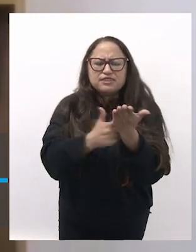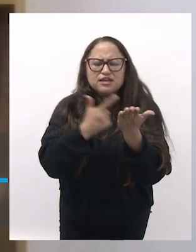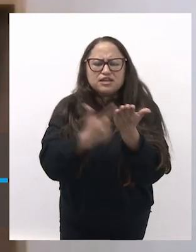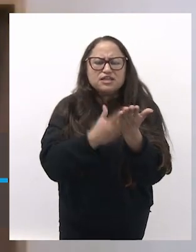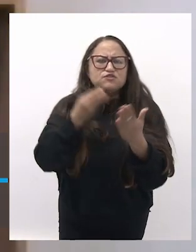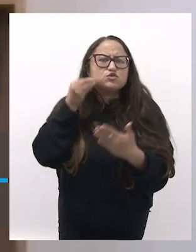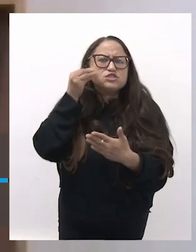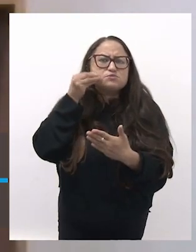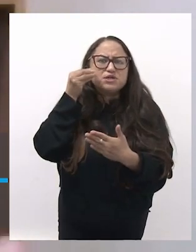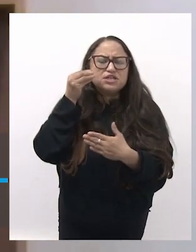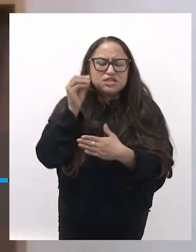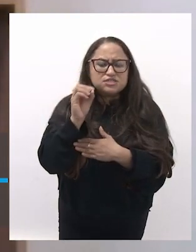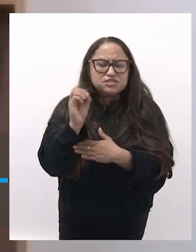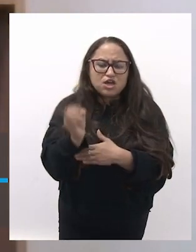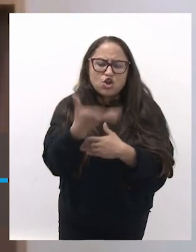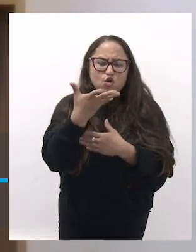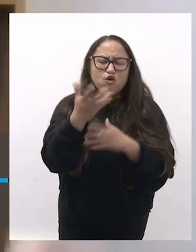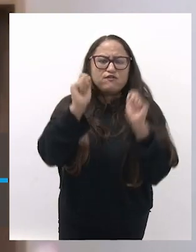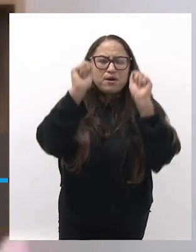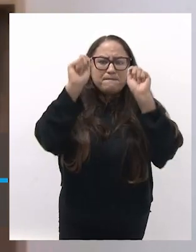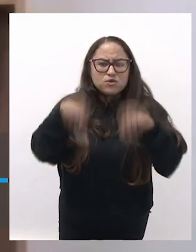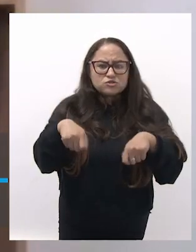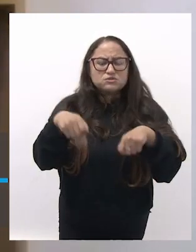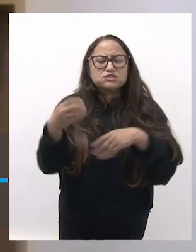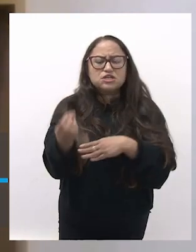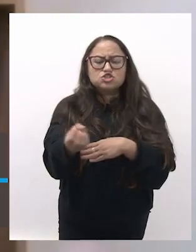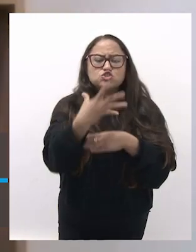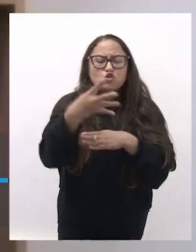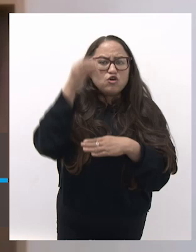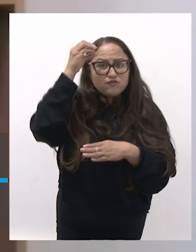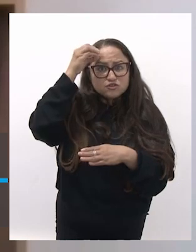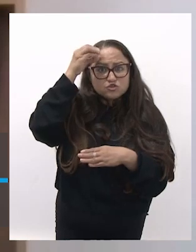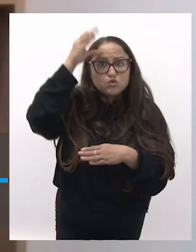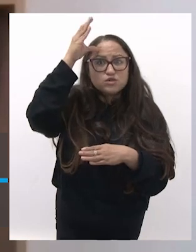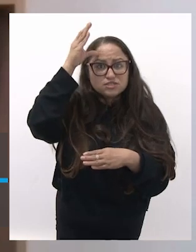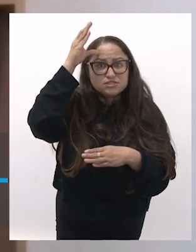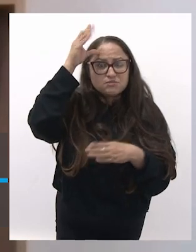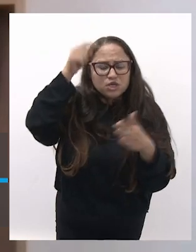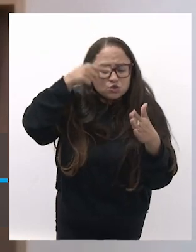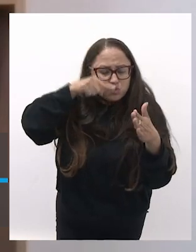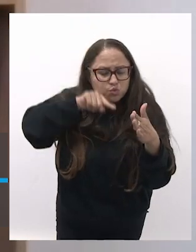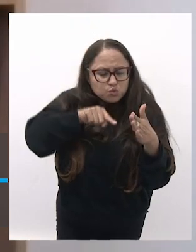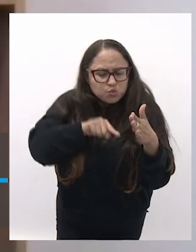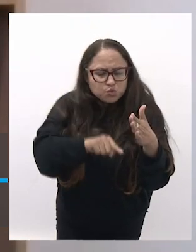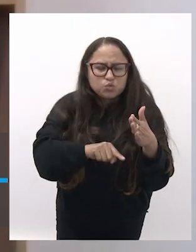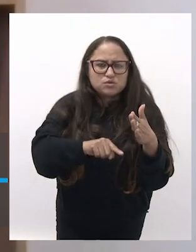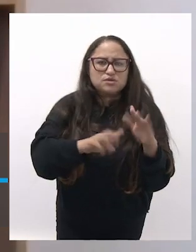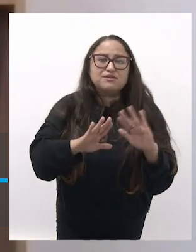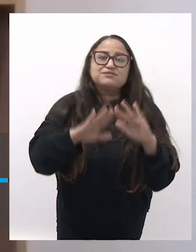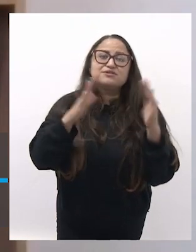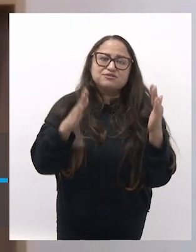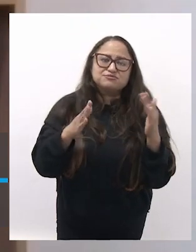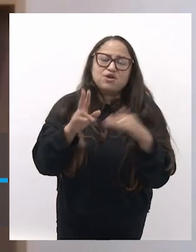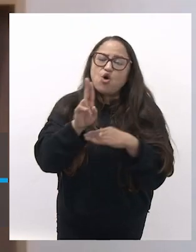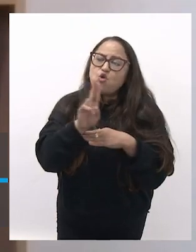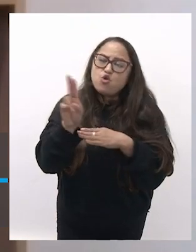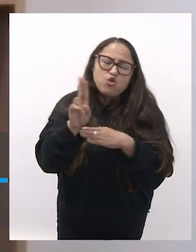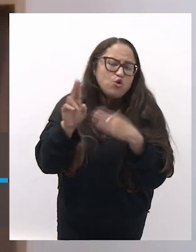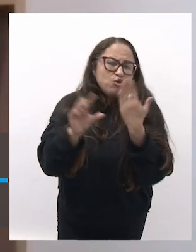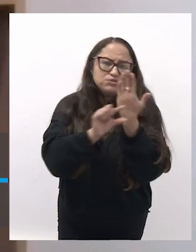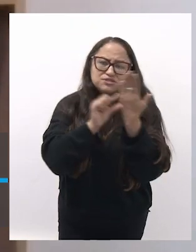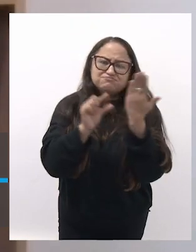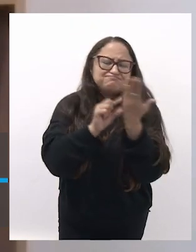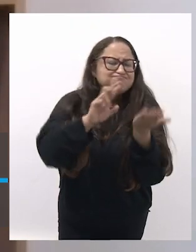uma possibilidade nova de conhecimento, de mergulho. Então, são muitos nomes que me acompanham,